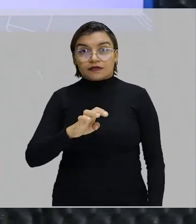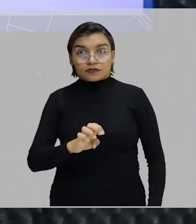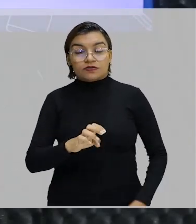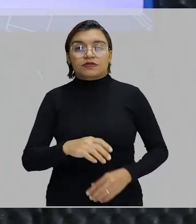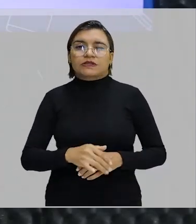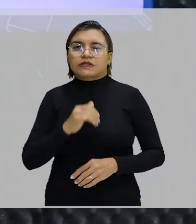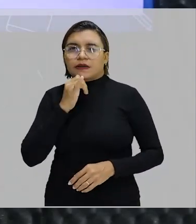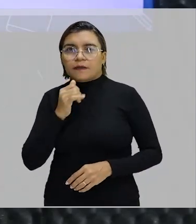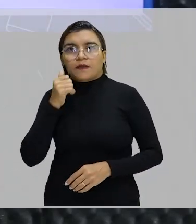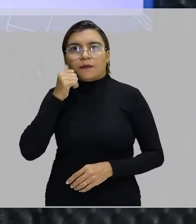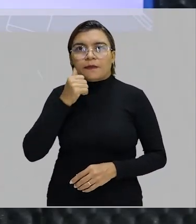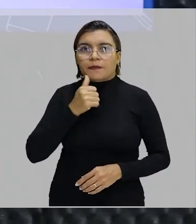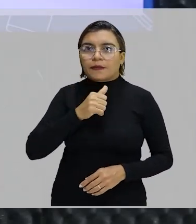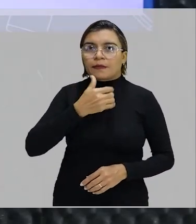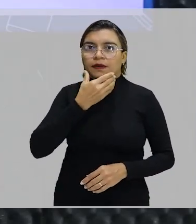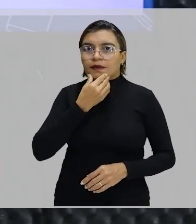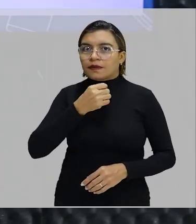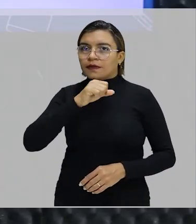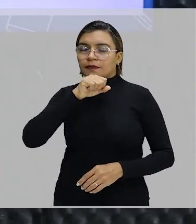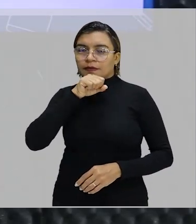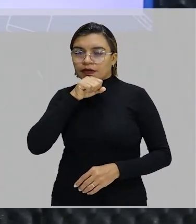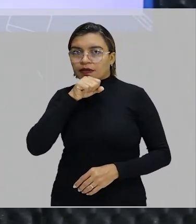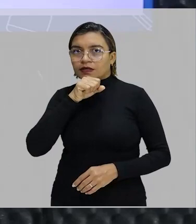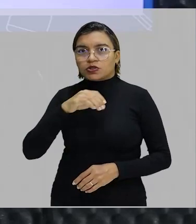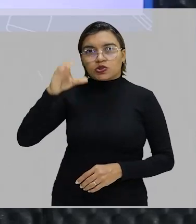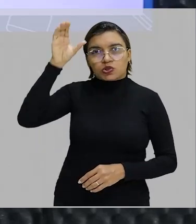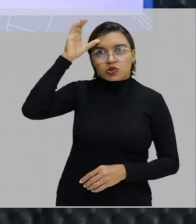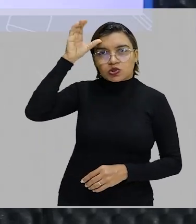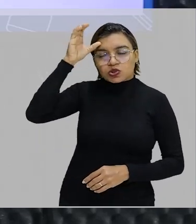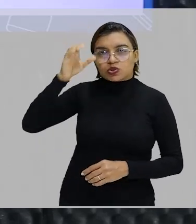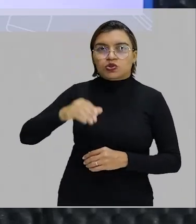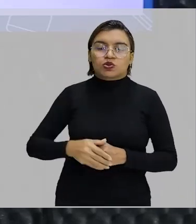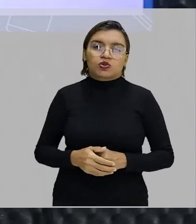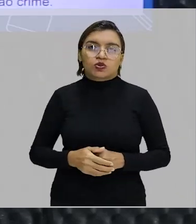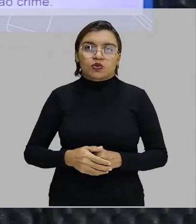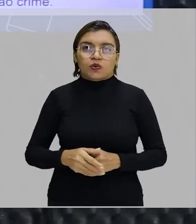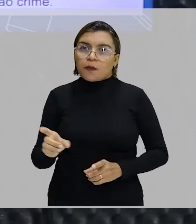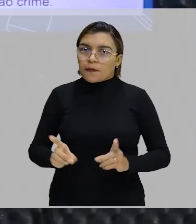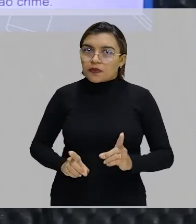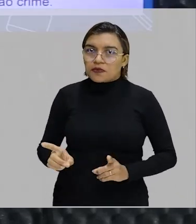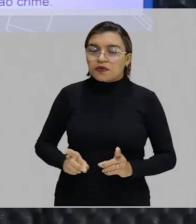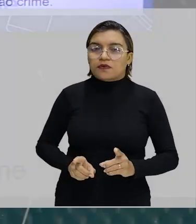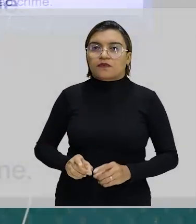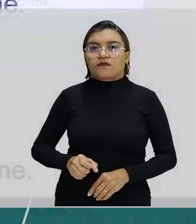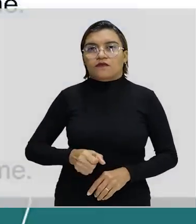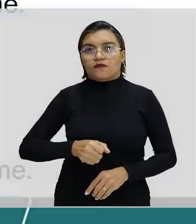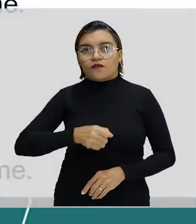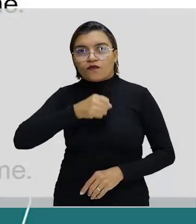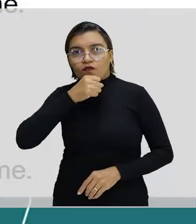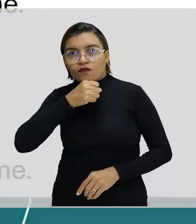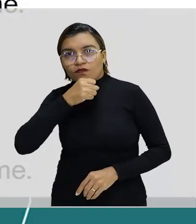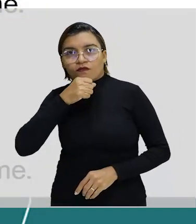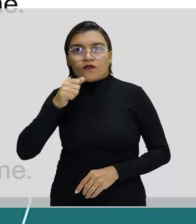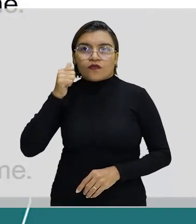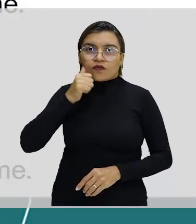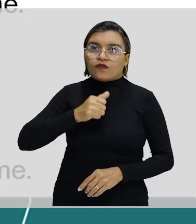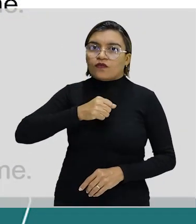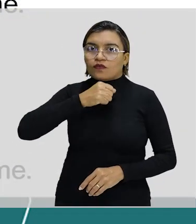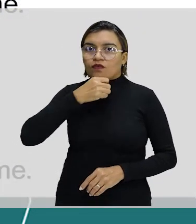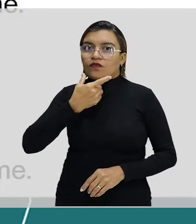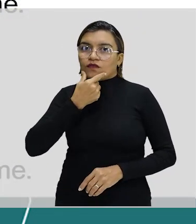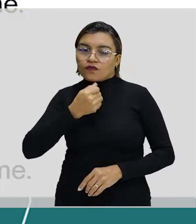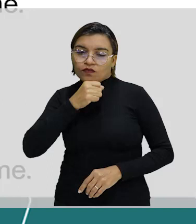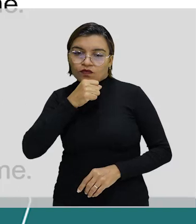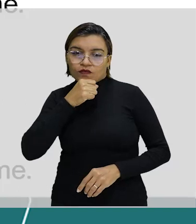Pai e mãe, tio e tia, primo e prima, avô e avó. Ok? Vamos ver aqui, ó.